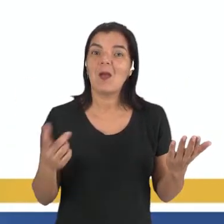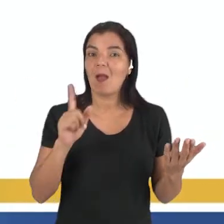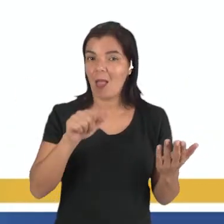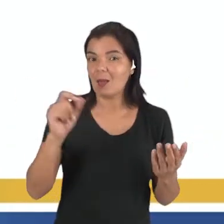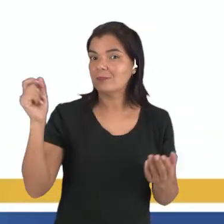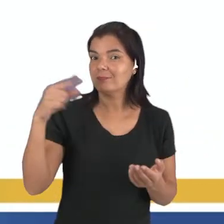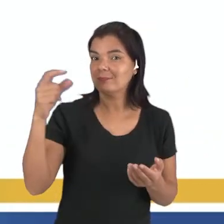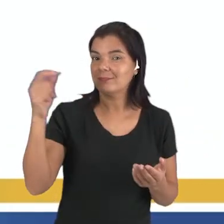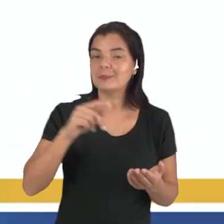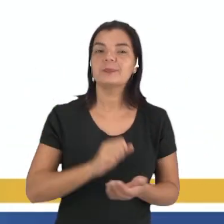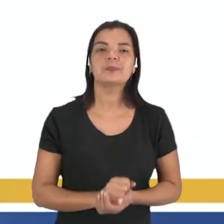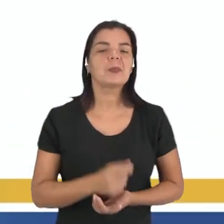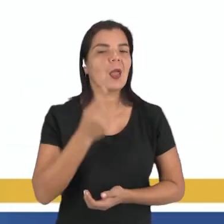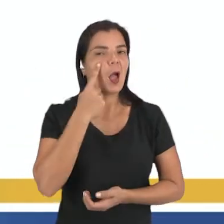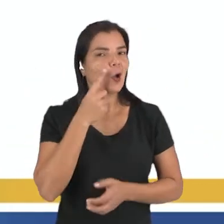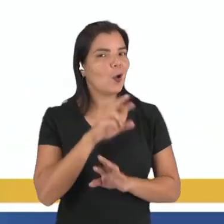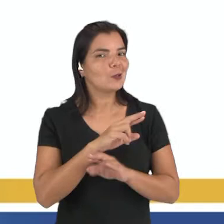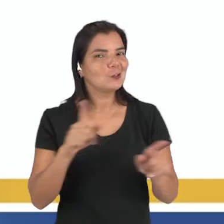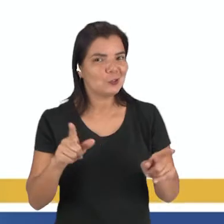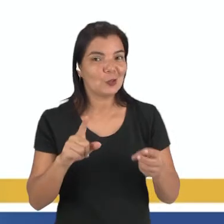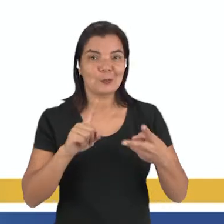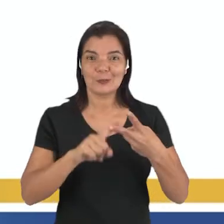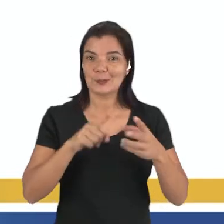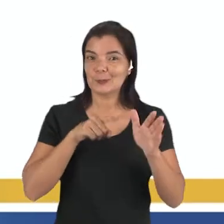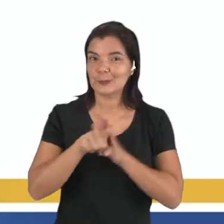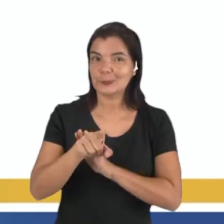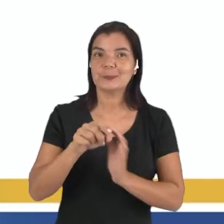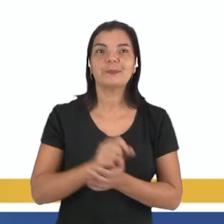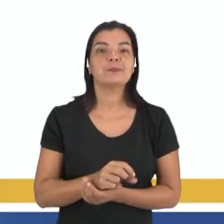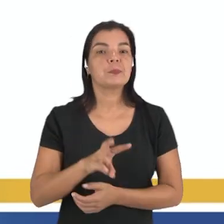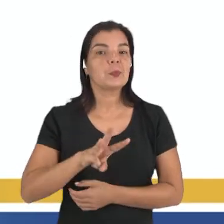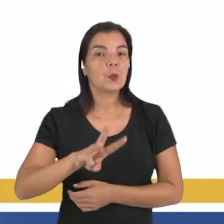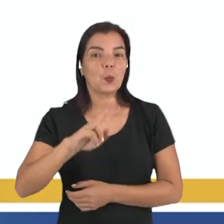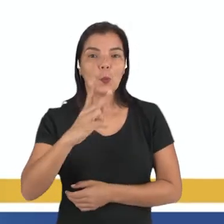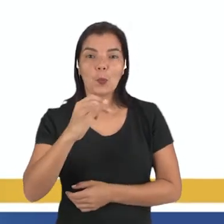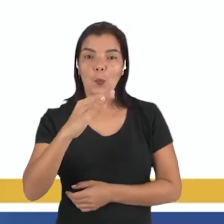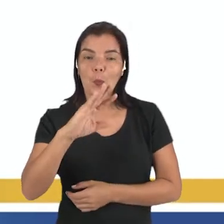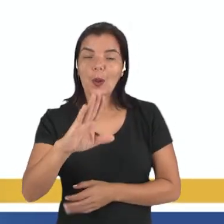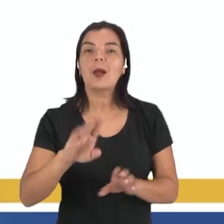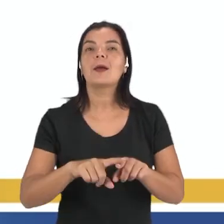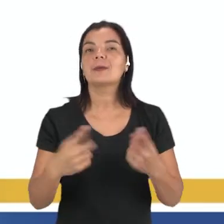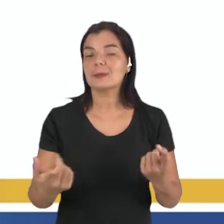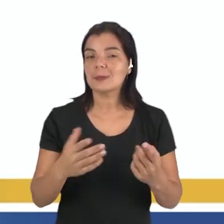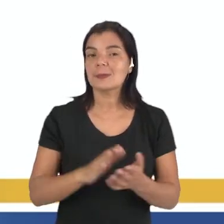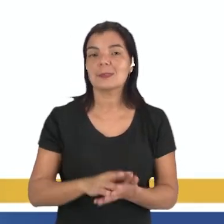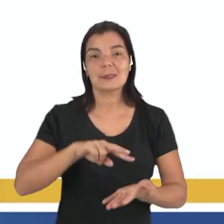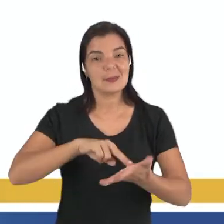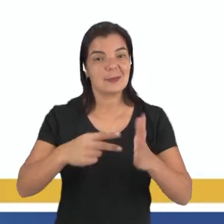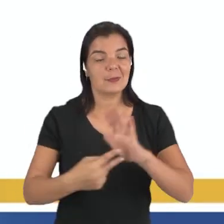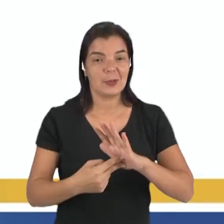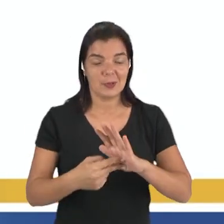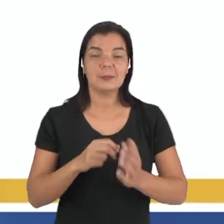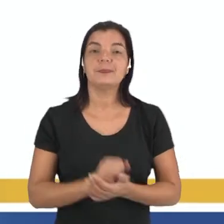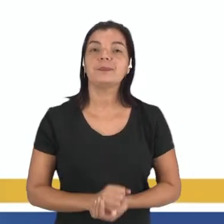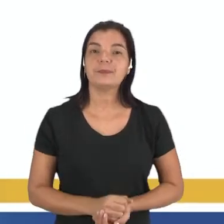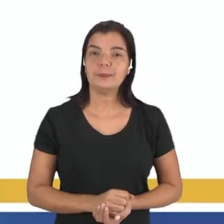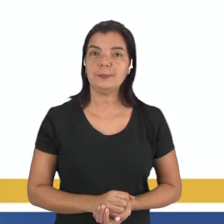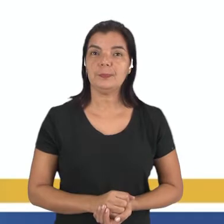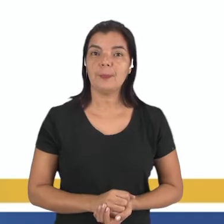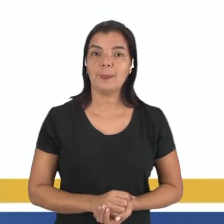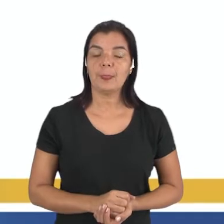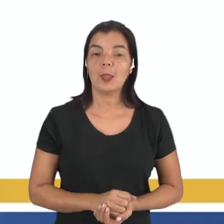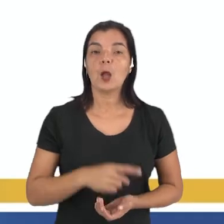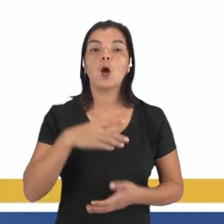azul. Agora observem a diferença para a segunda pergunta. Which is your favorite color? Red or